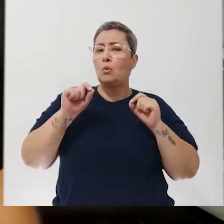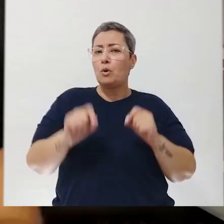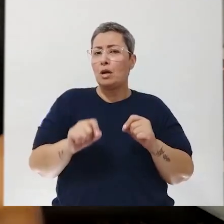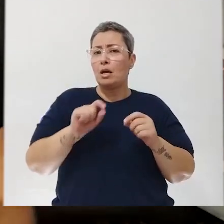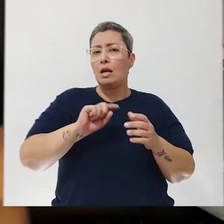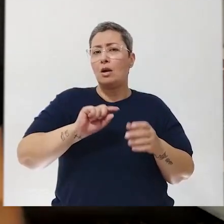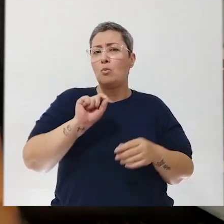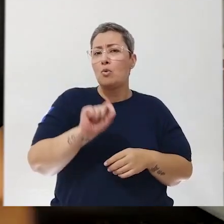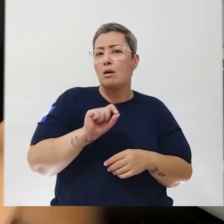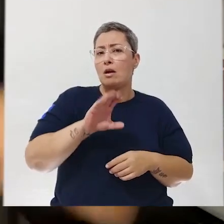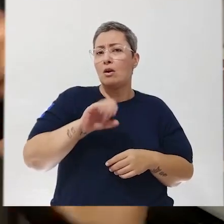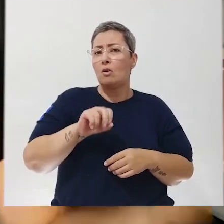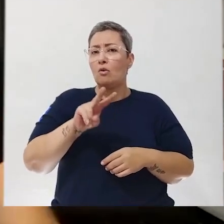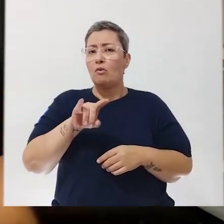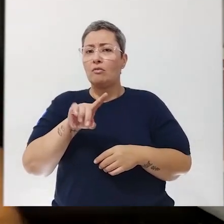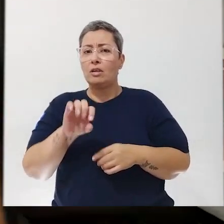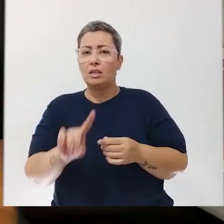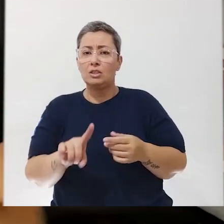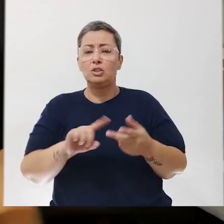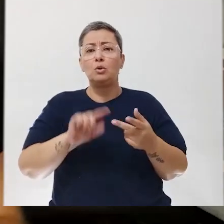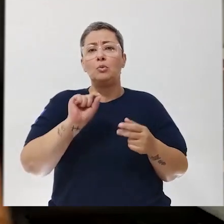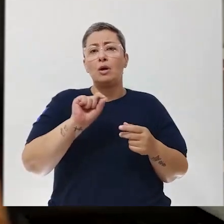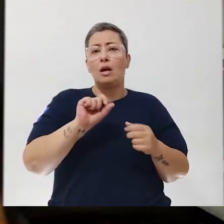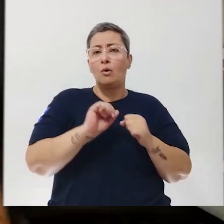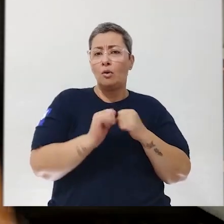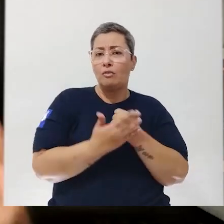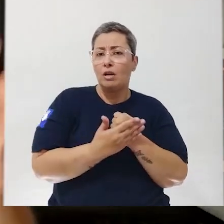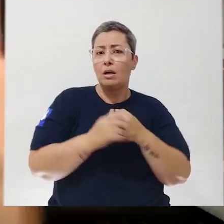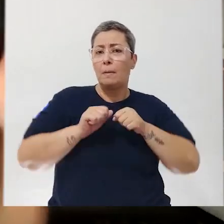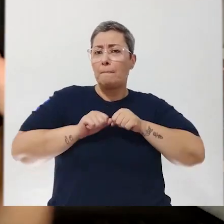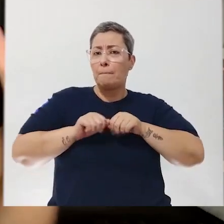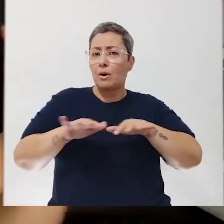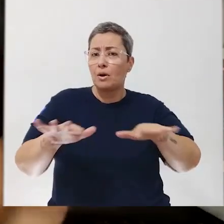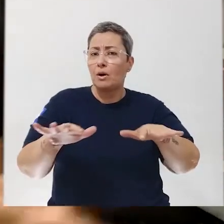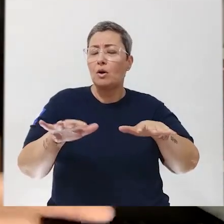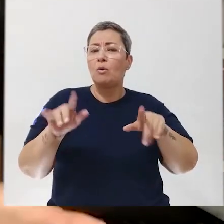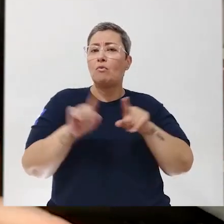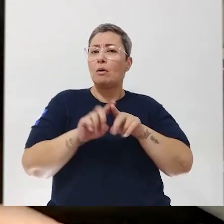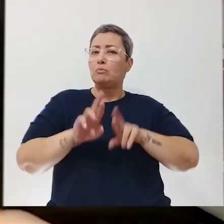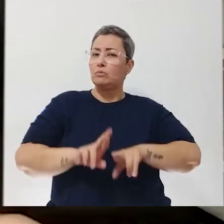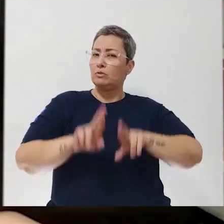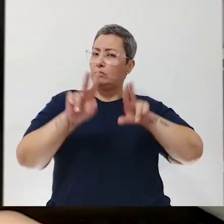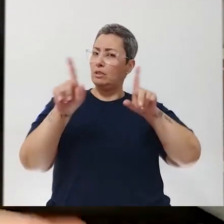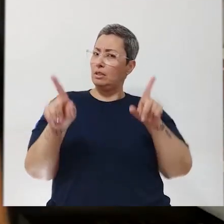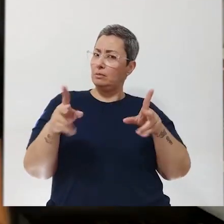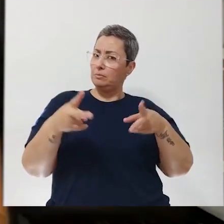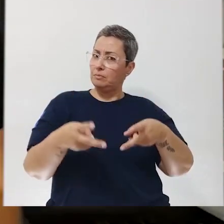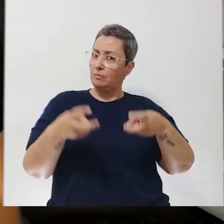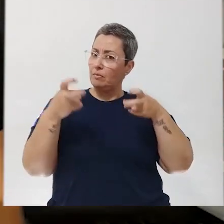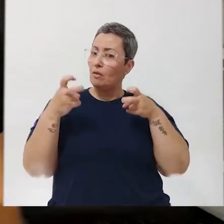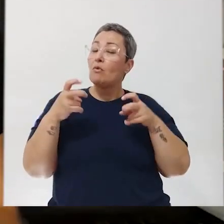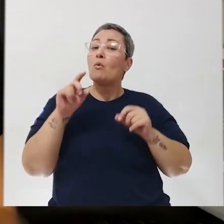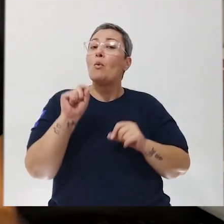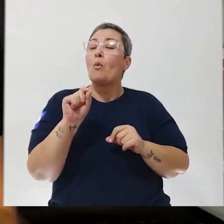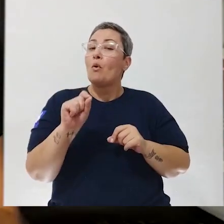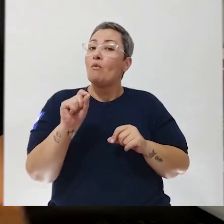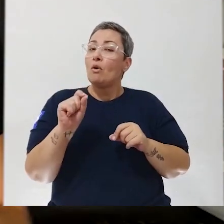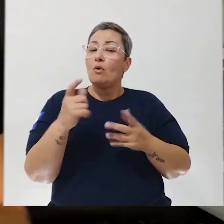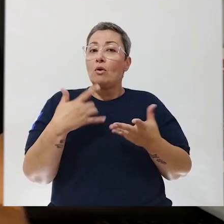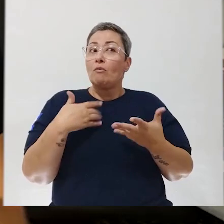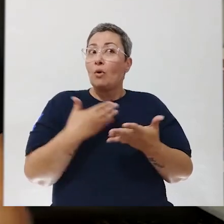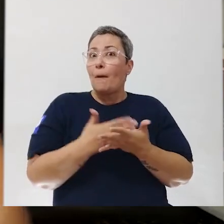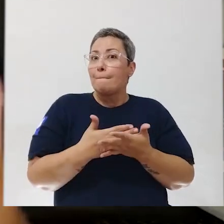é a Covid-19, o coronavírus, a pandemia, vamos tentar trazer de uma maneira diferente. Eu vou fazer isso,